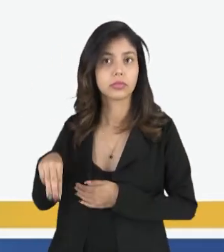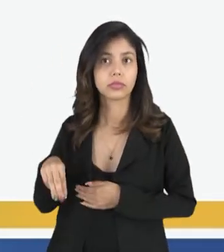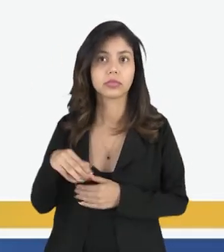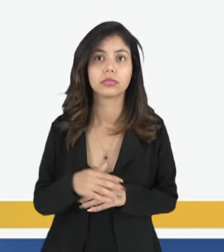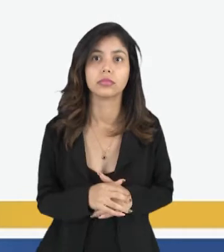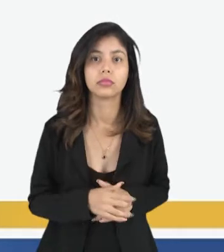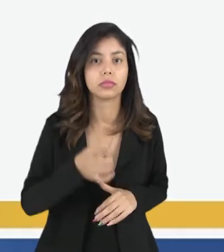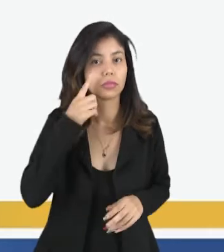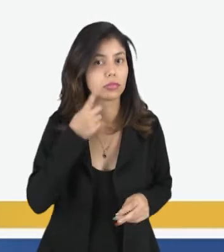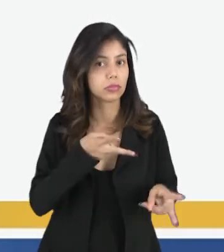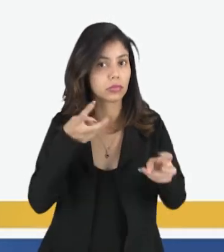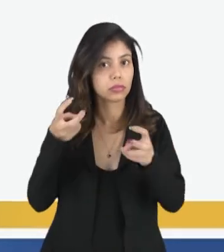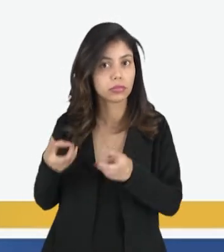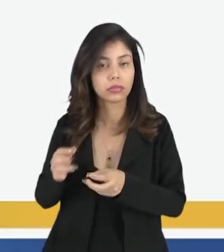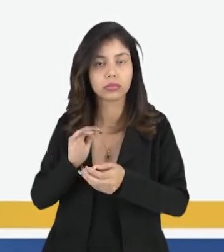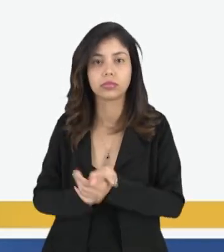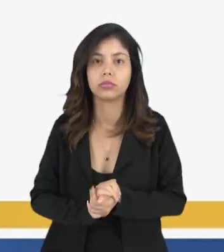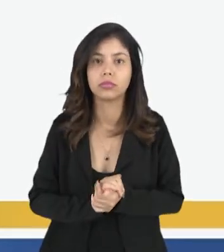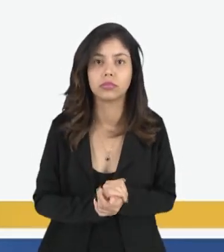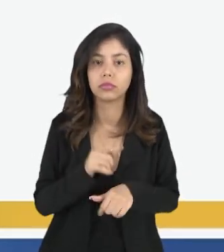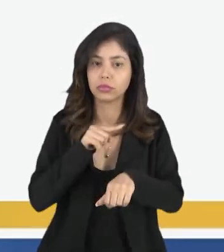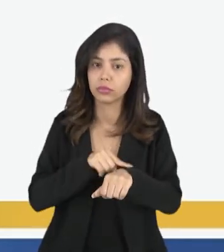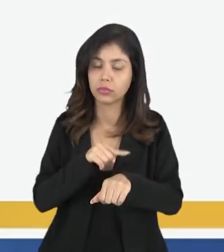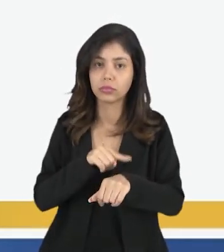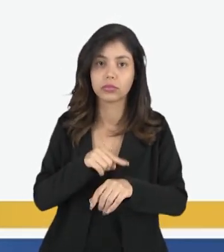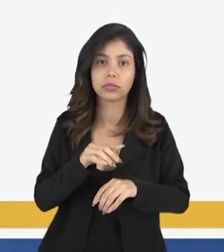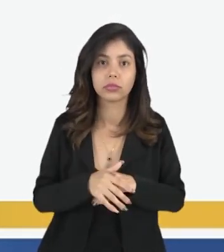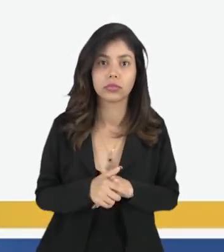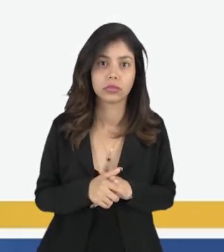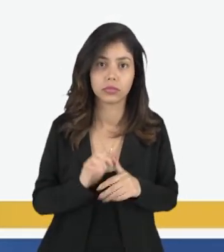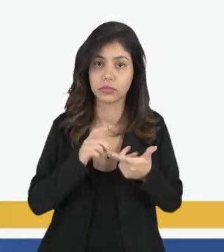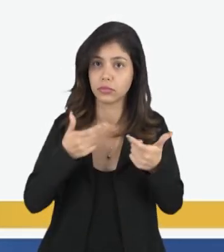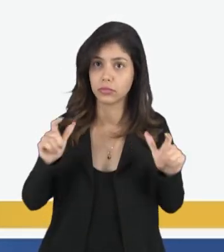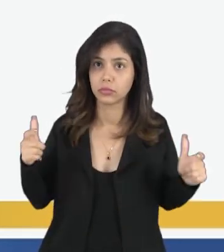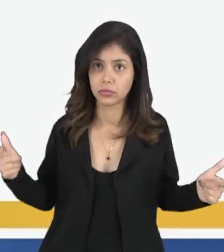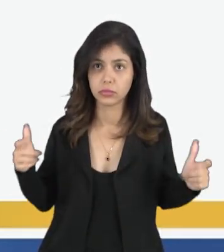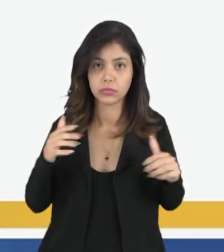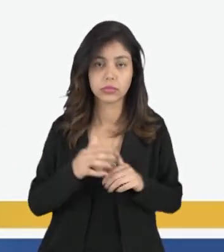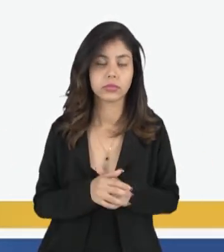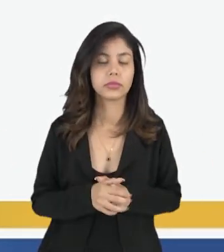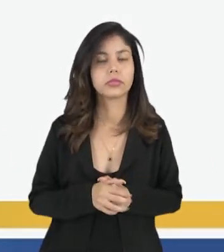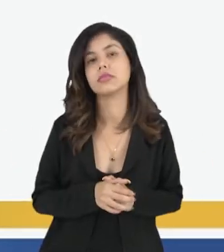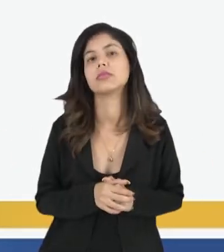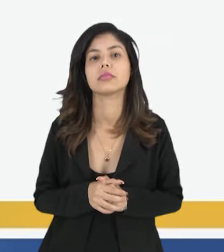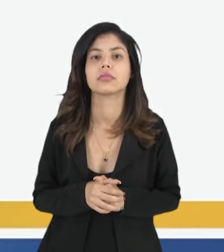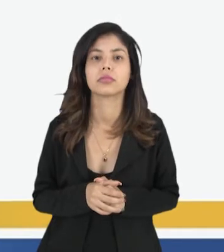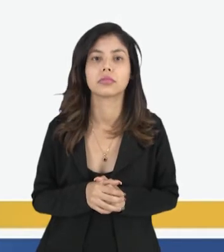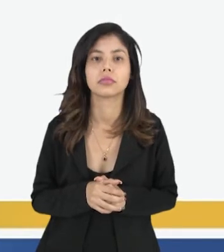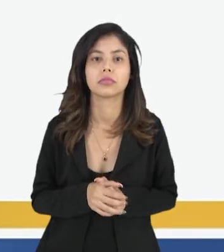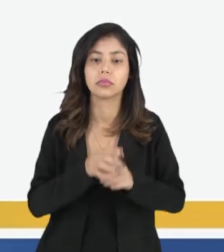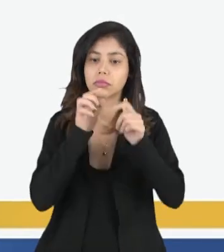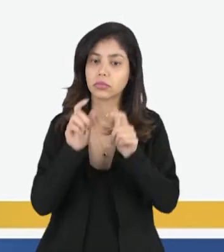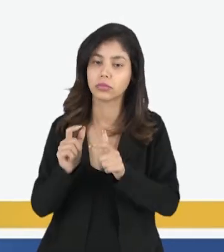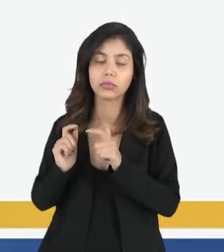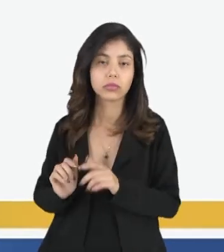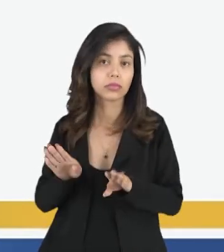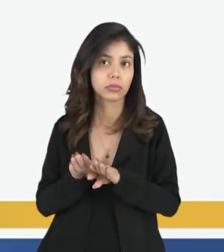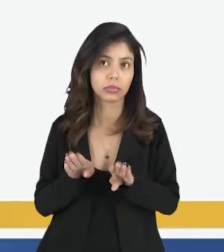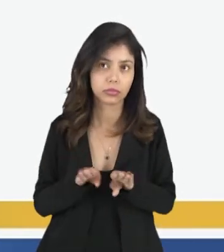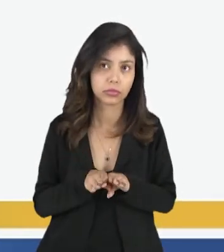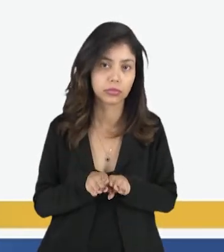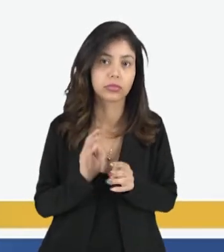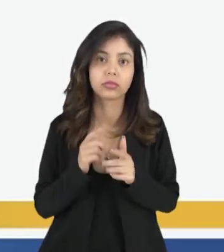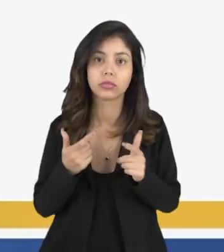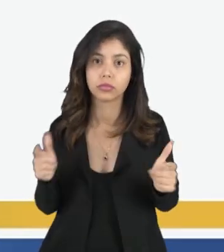vocês vão perceber que à medida que o tempo aumenta, o espaço também aumenta